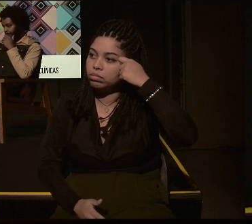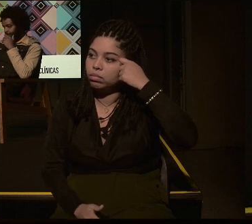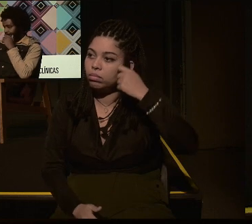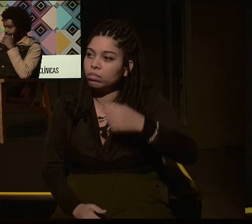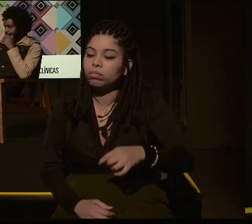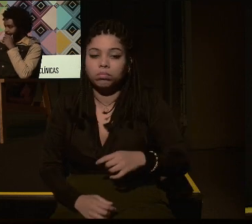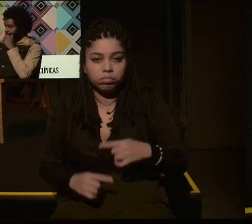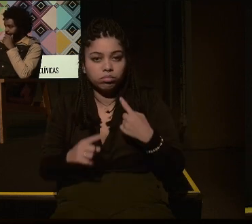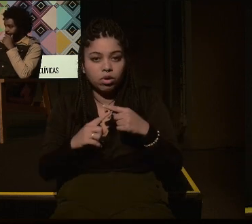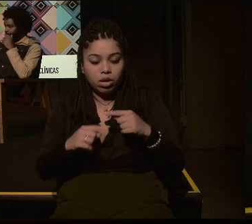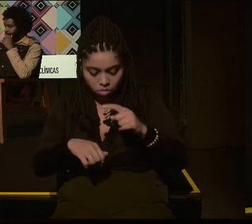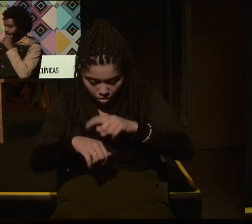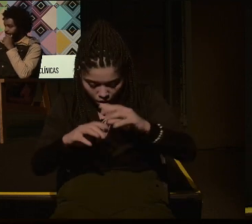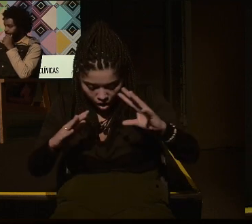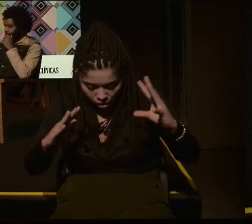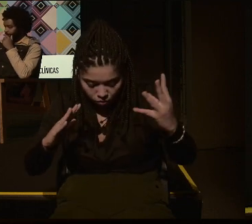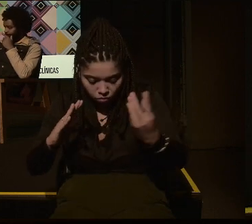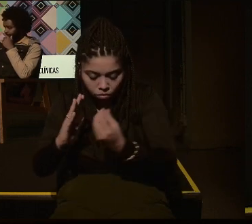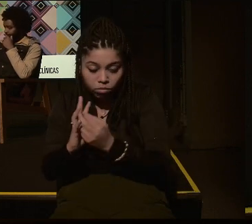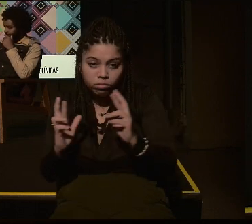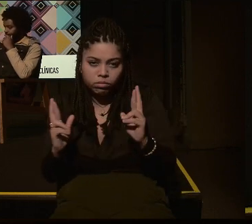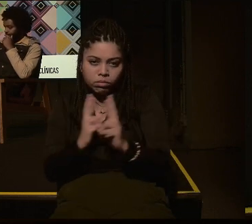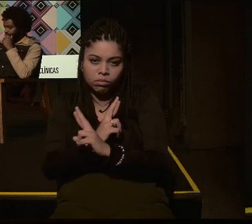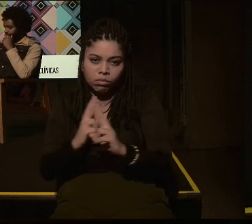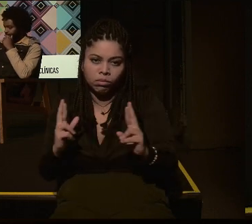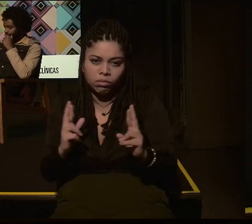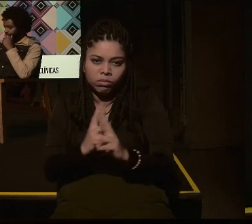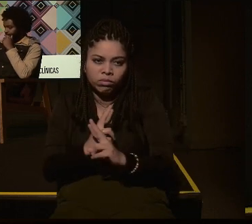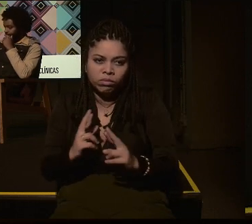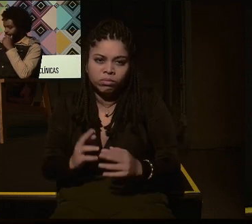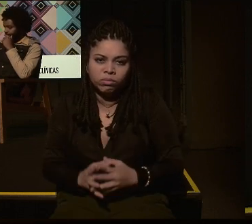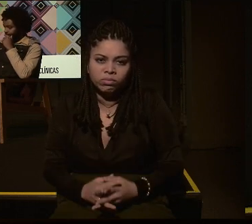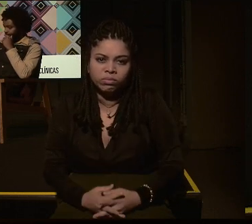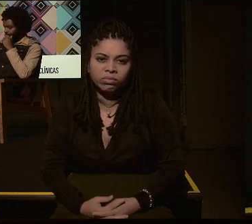nessa aquilombação da relação